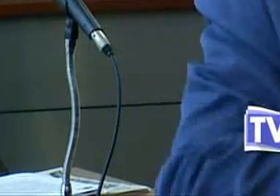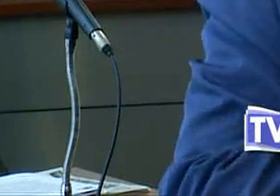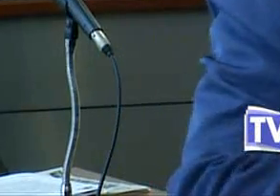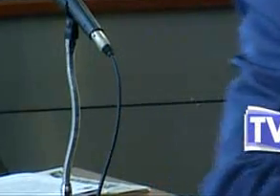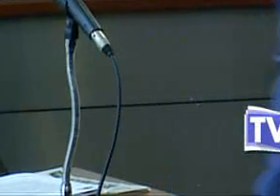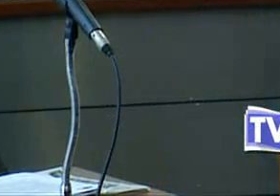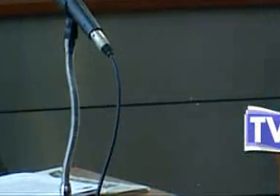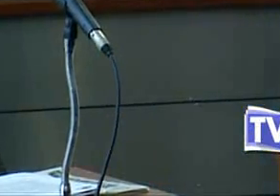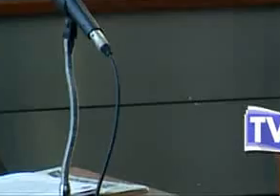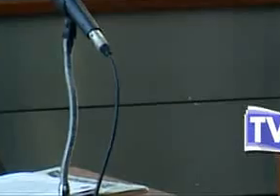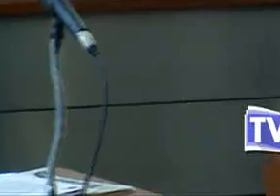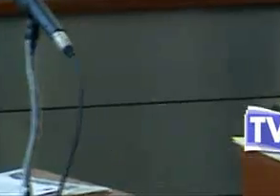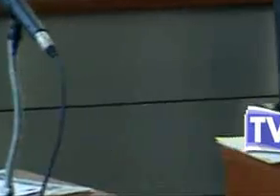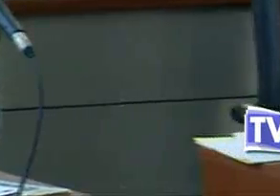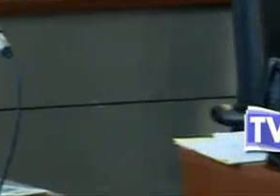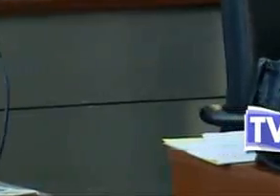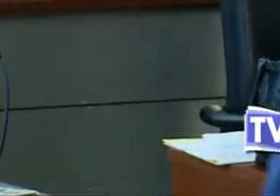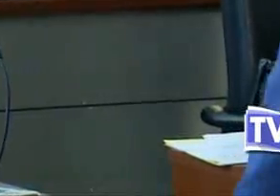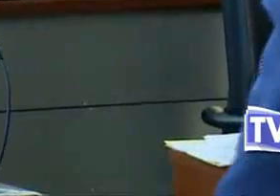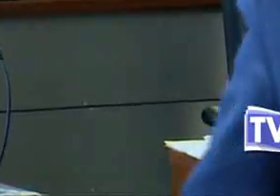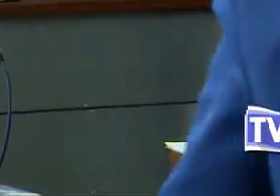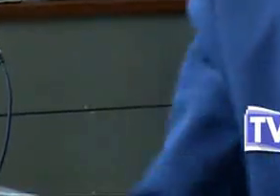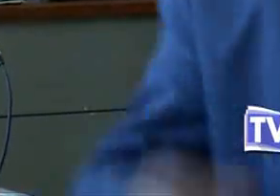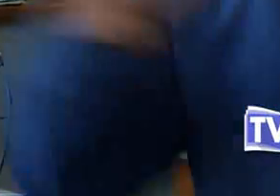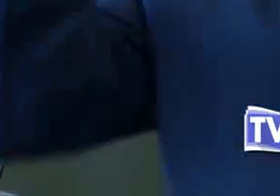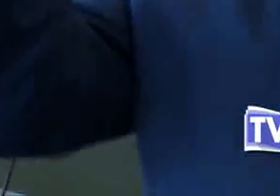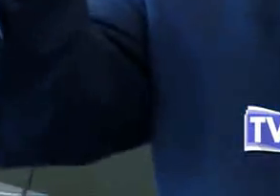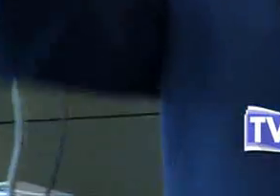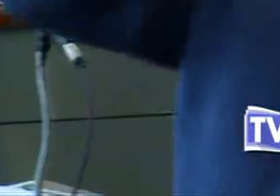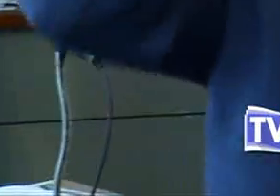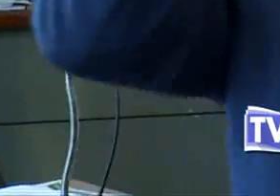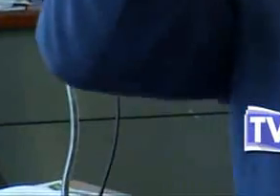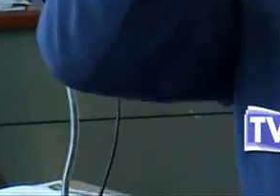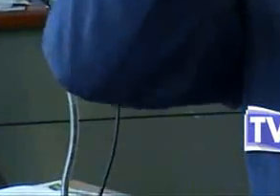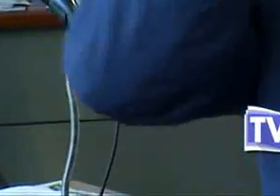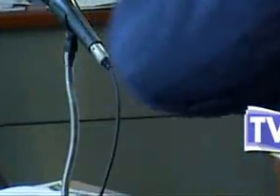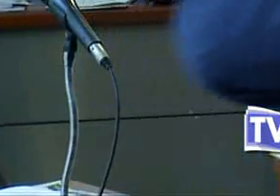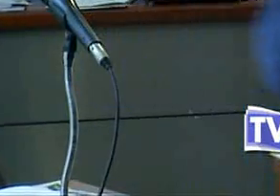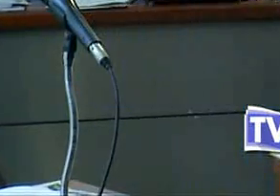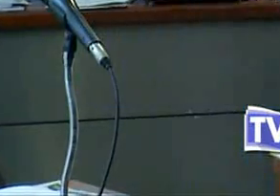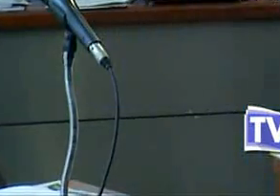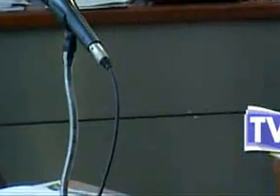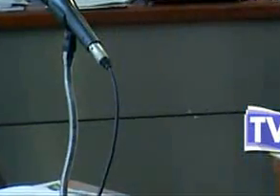projeto do senhor, vereador, vem numa hora muito excelente. Obrigado. Eu